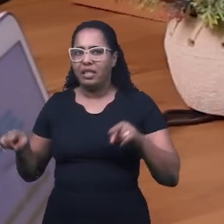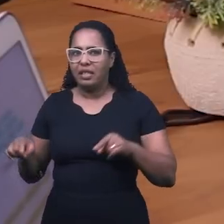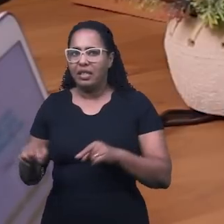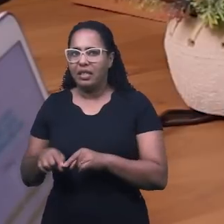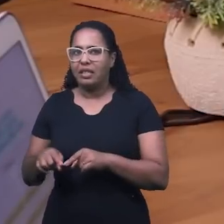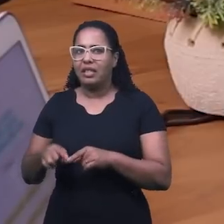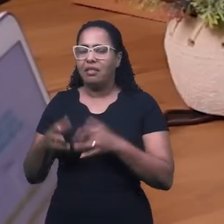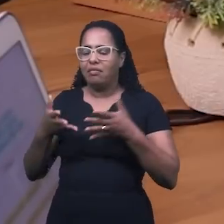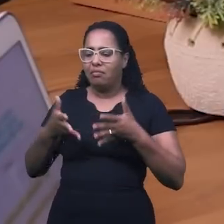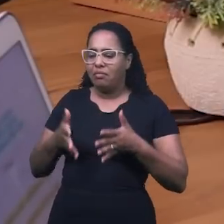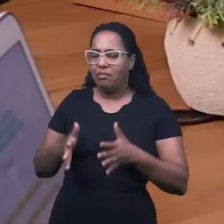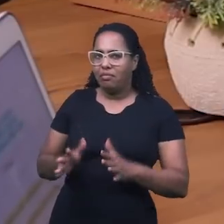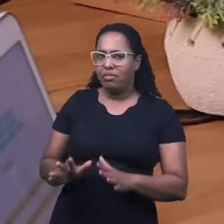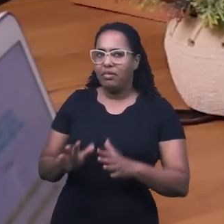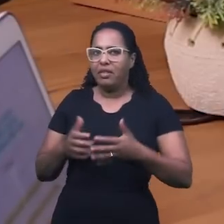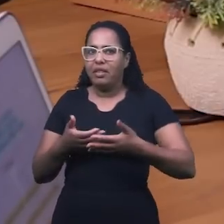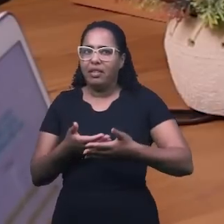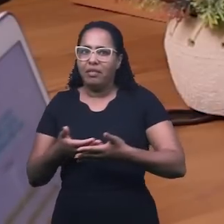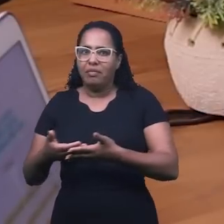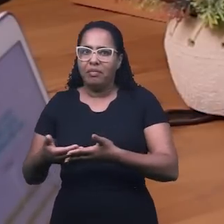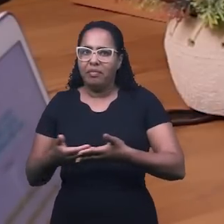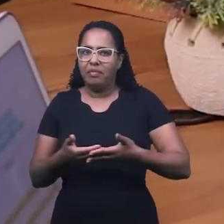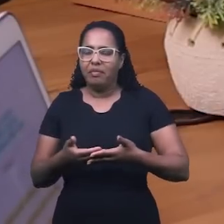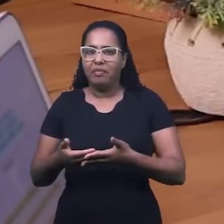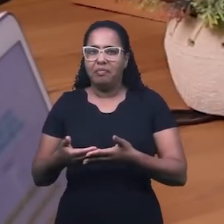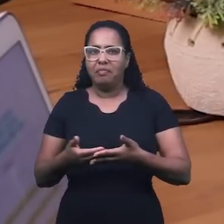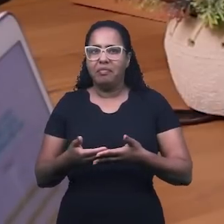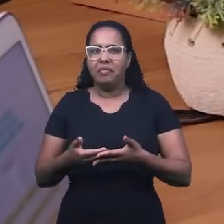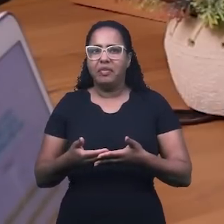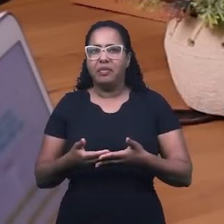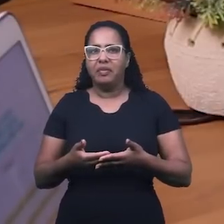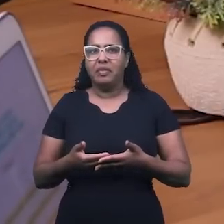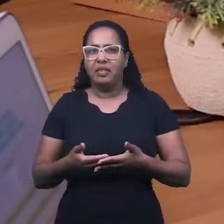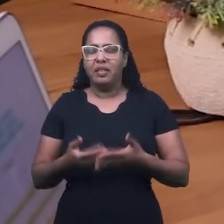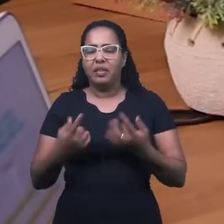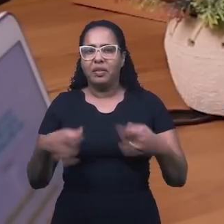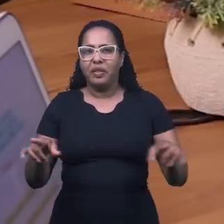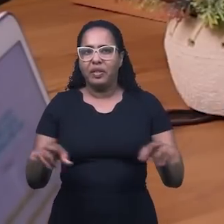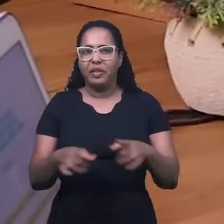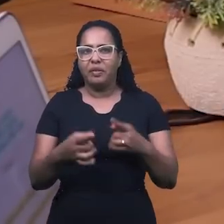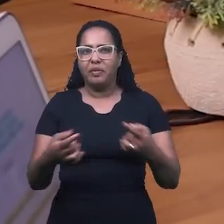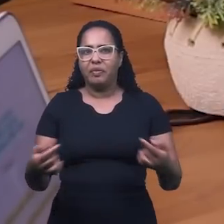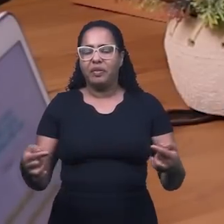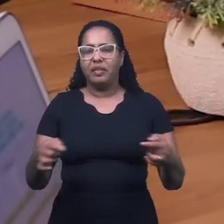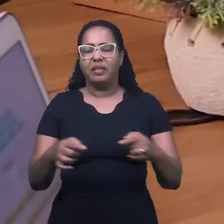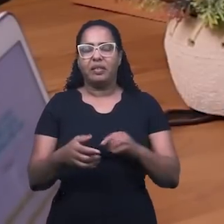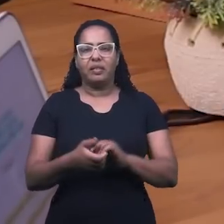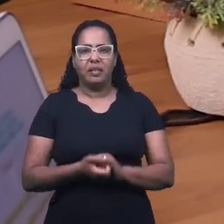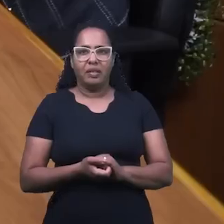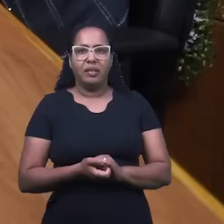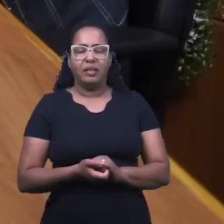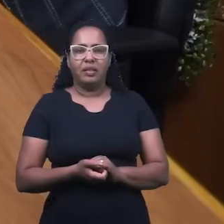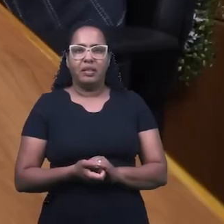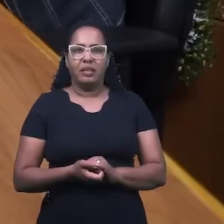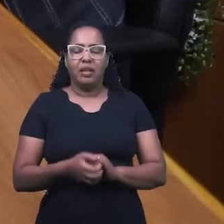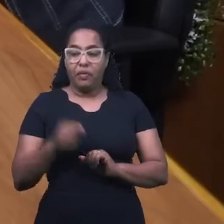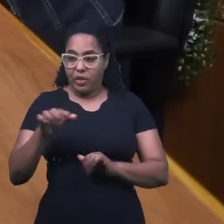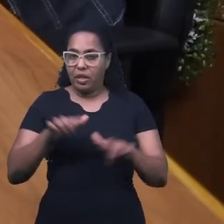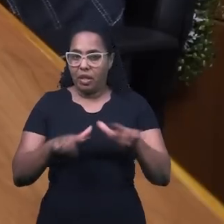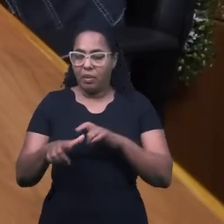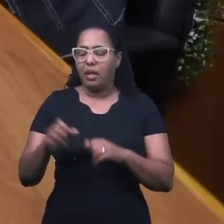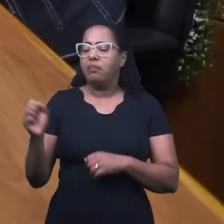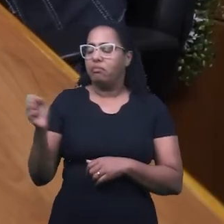de cirurgia. Ganhou neném com a música dela.